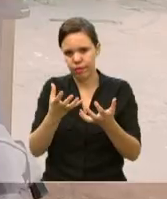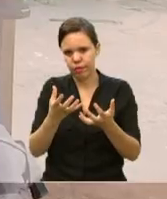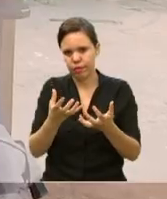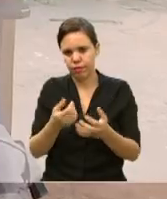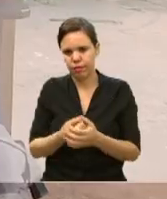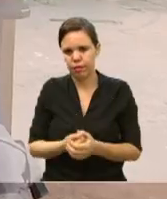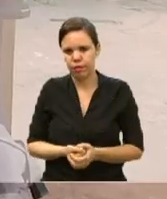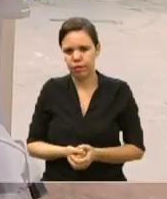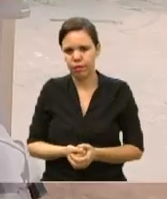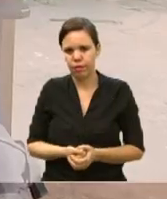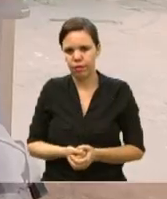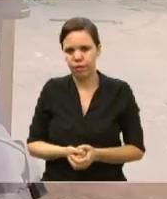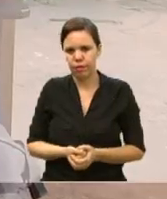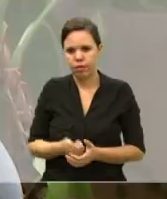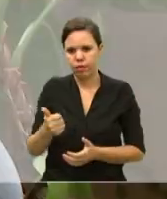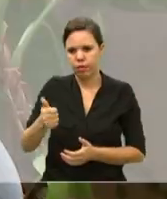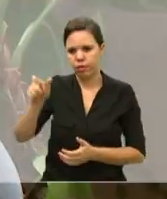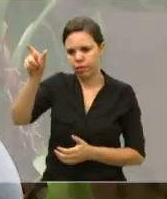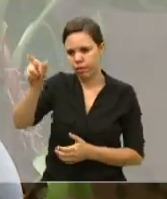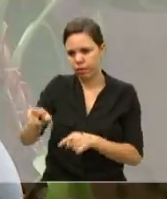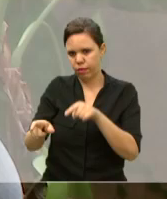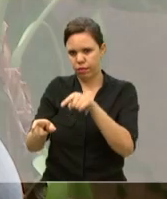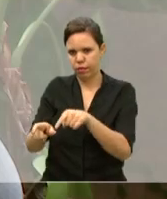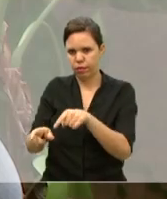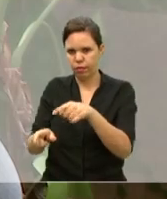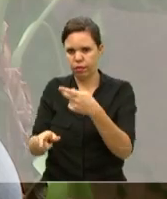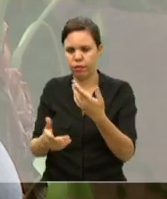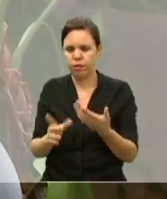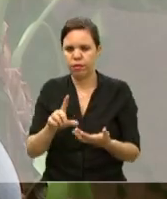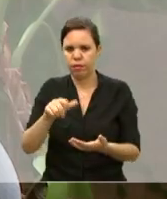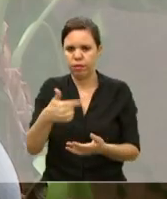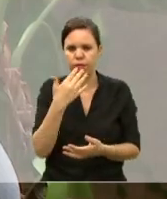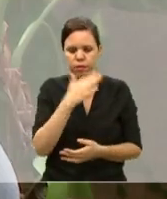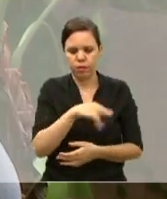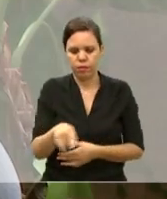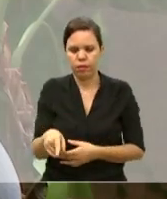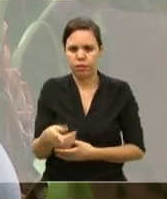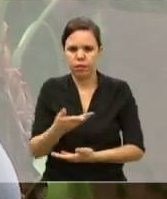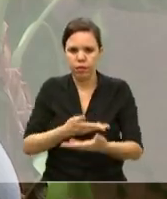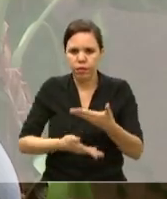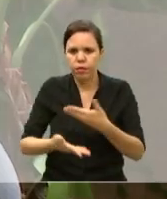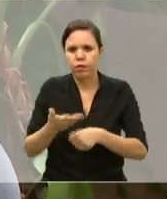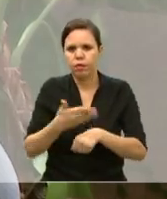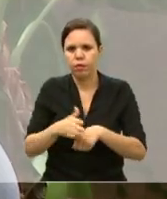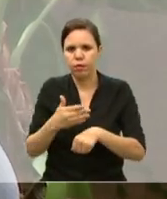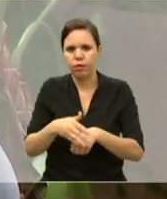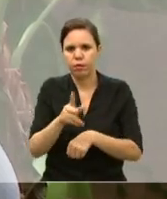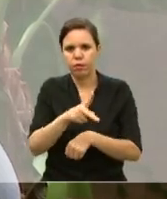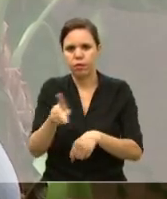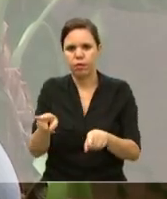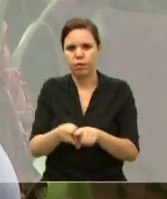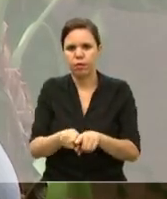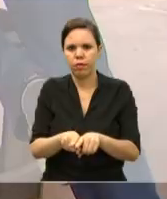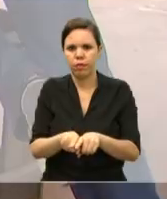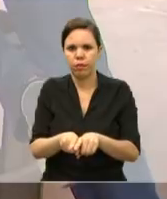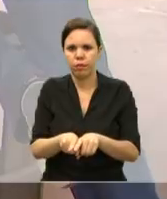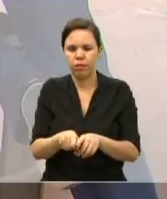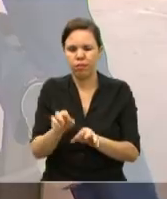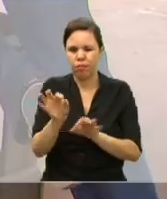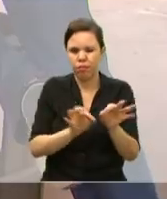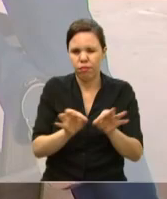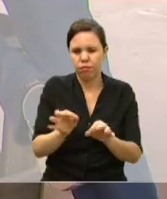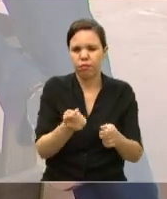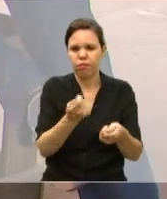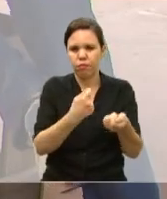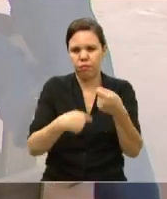Né? Primeiro o indivíduo, então. Isso. E a criança vivencia, o professor também elabora